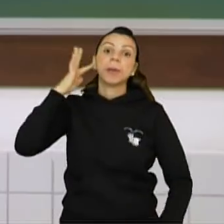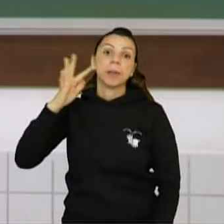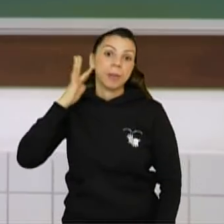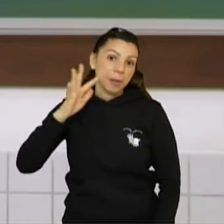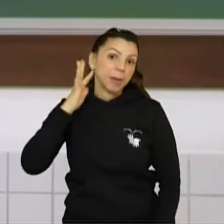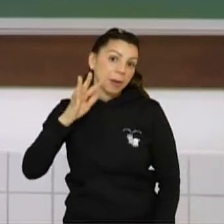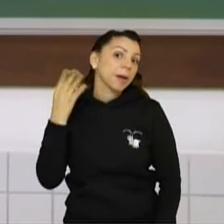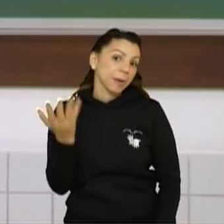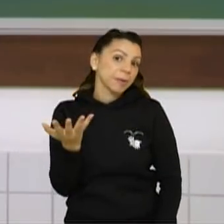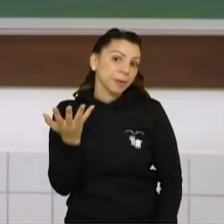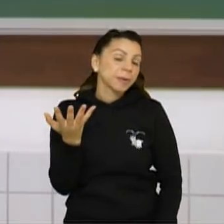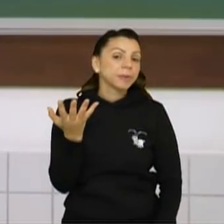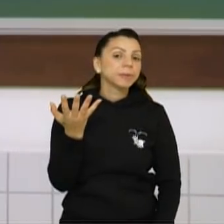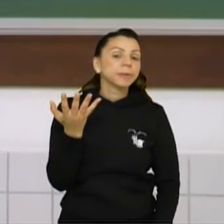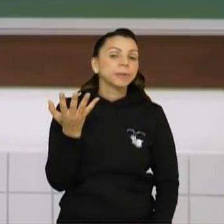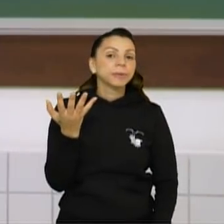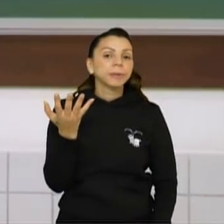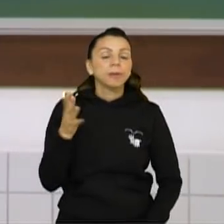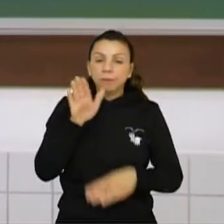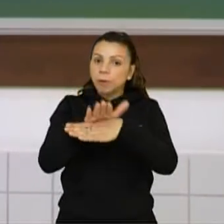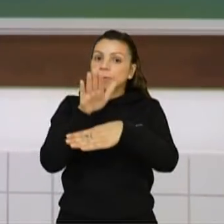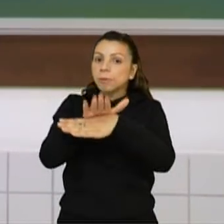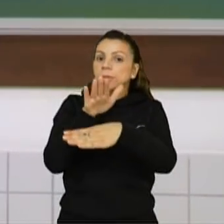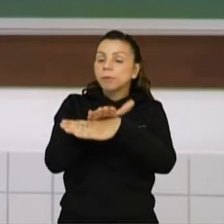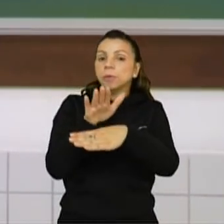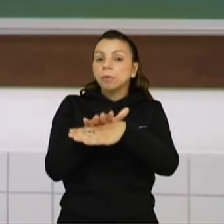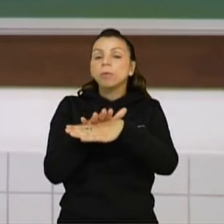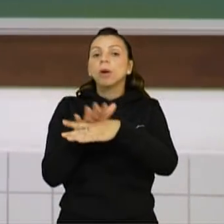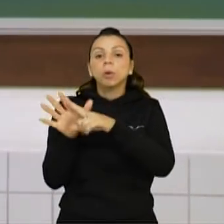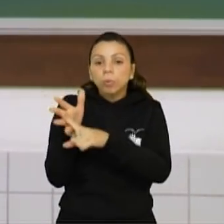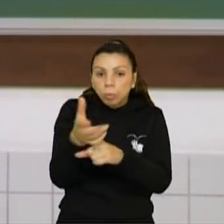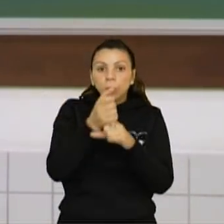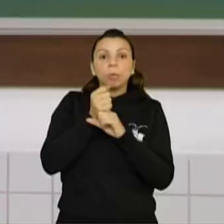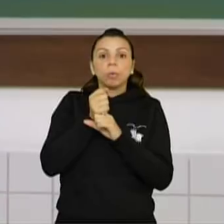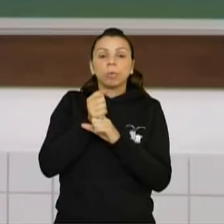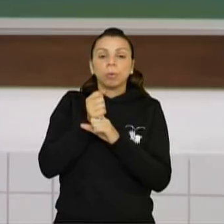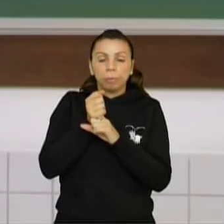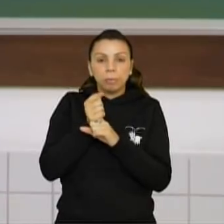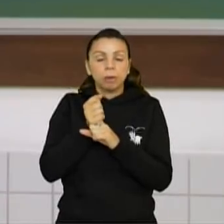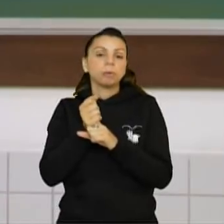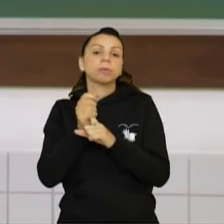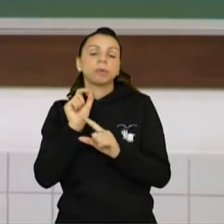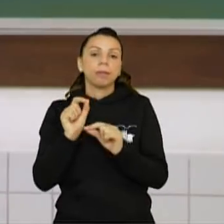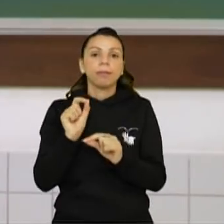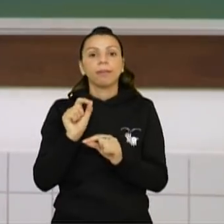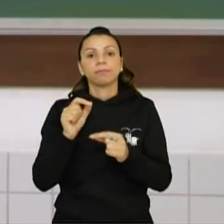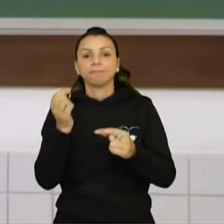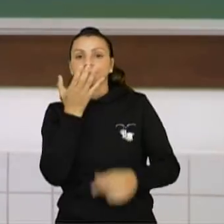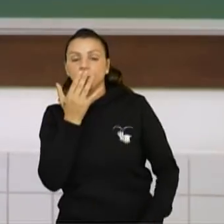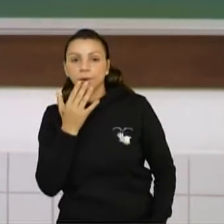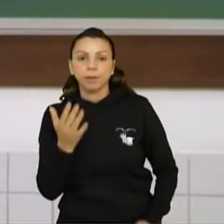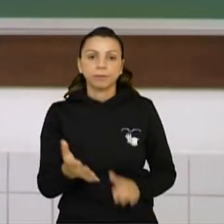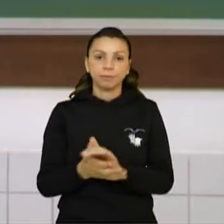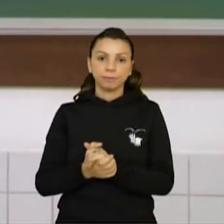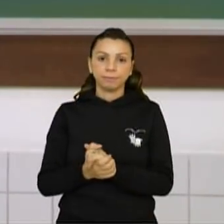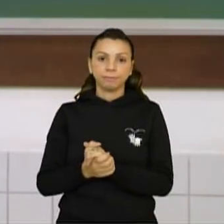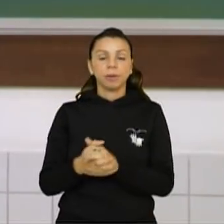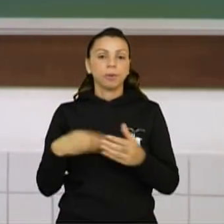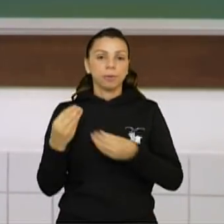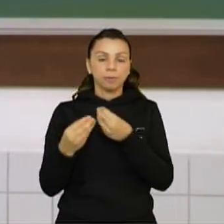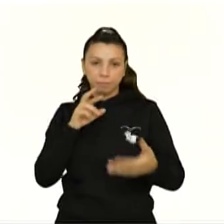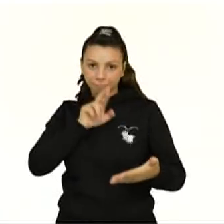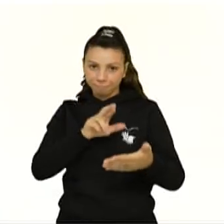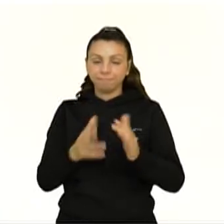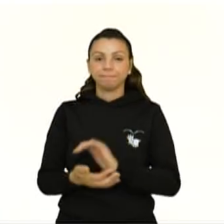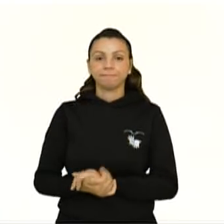você ver isso e isso vai ajudar você num domínio dessas cores, tá? Então tá, então vamos lá até ver esse